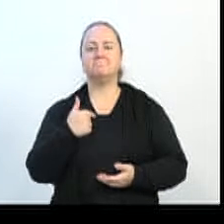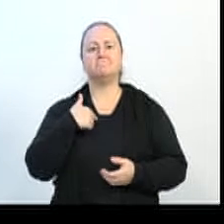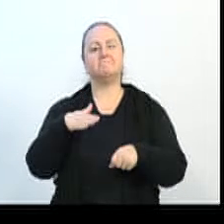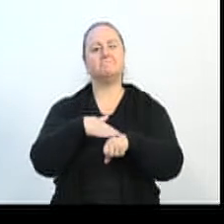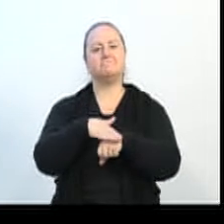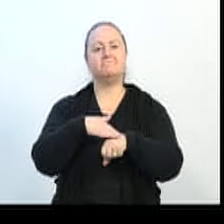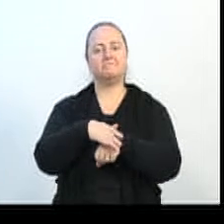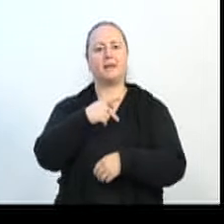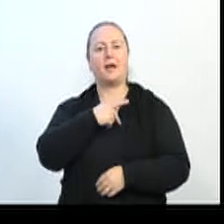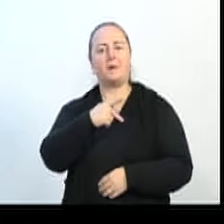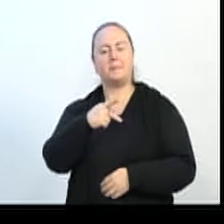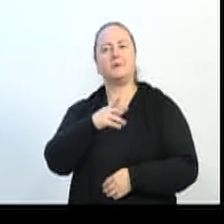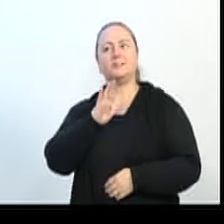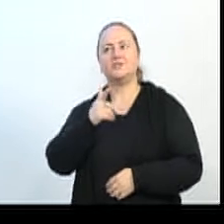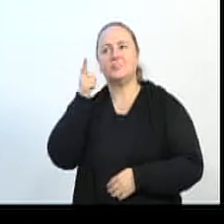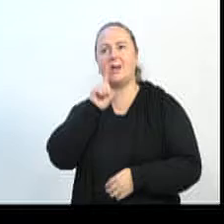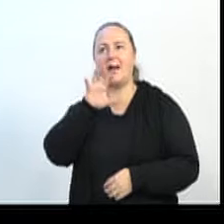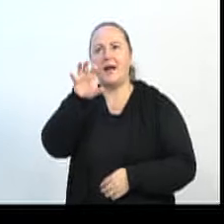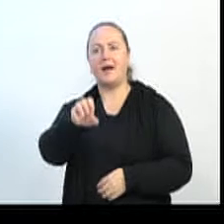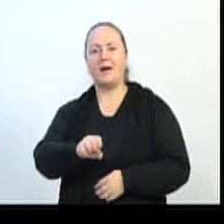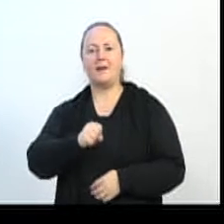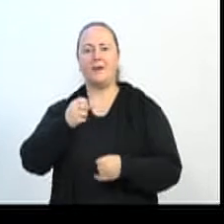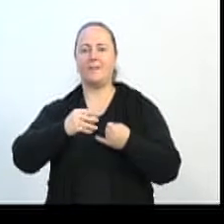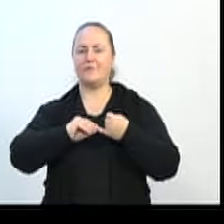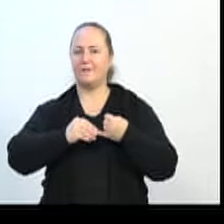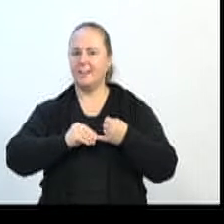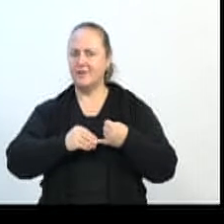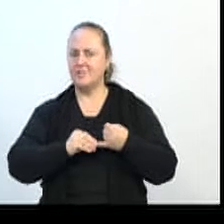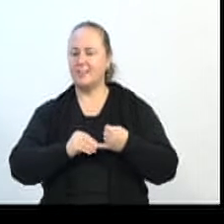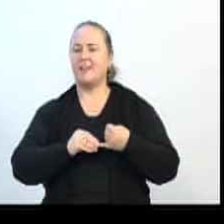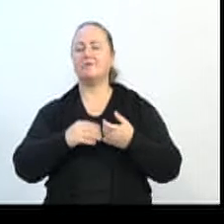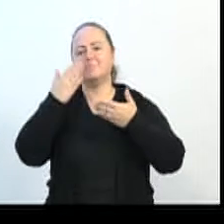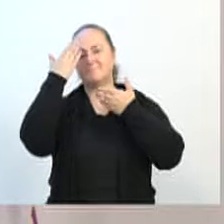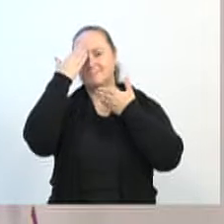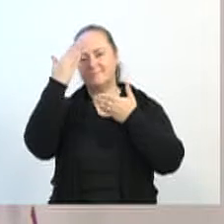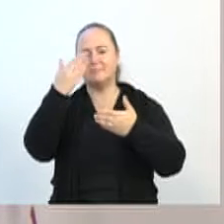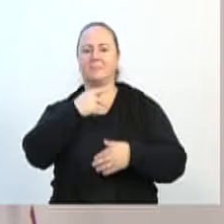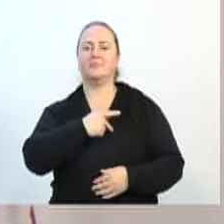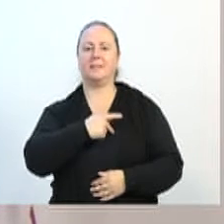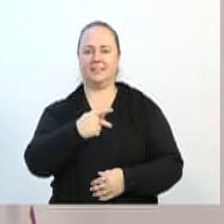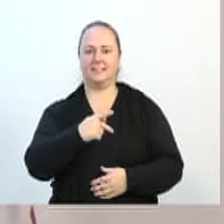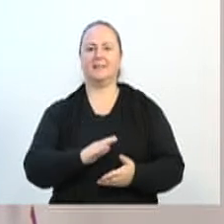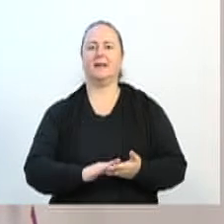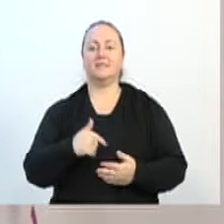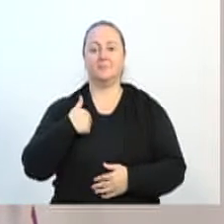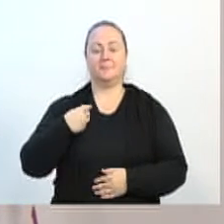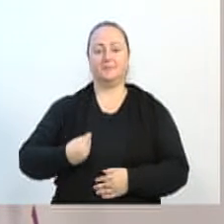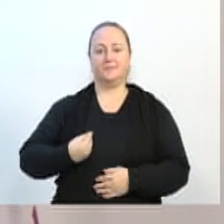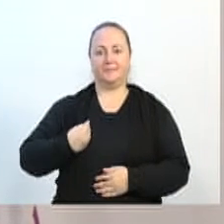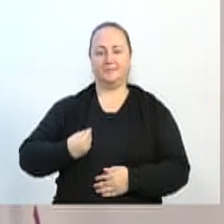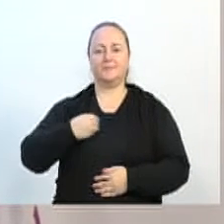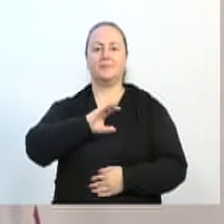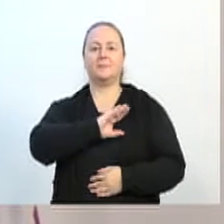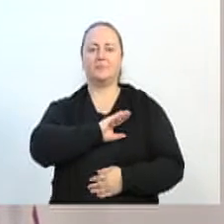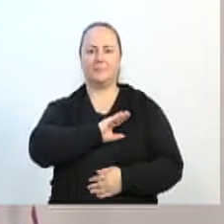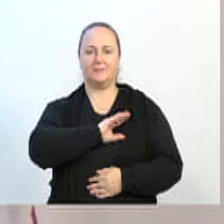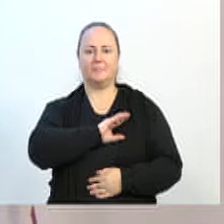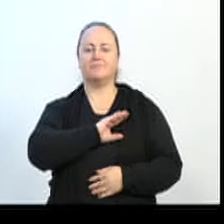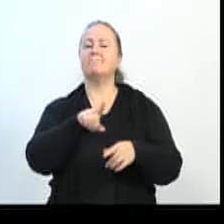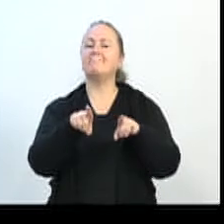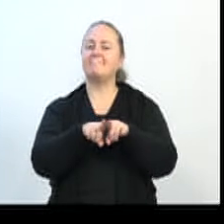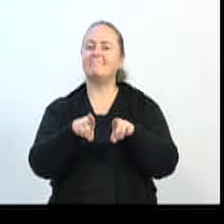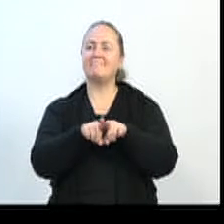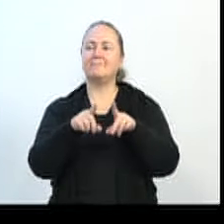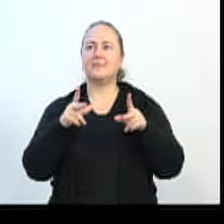já garanti ali o feijão. Quero agradecer também ao presidente. Também estive na feijoada do Metropolitano. No